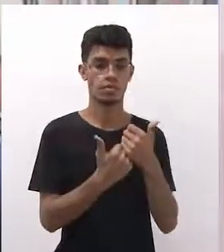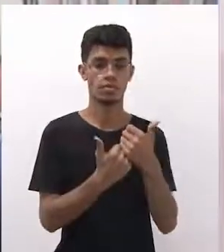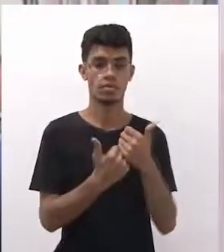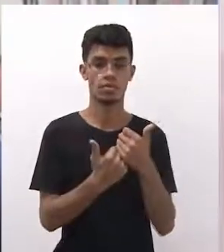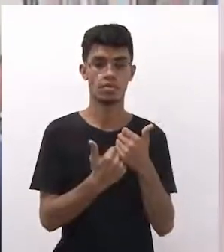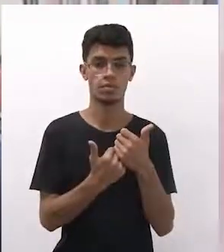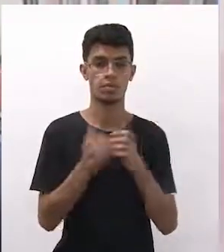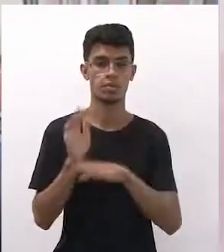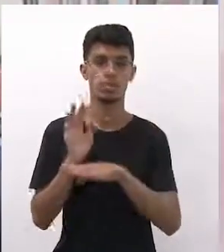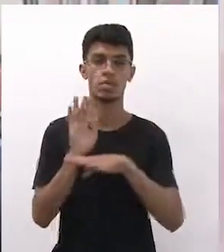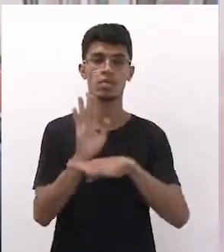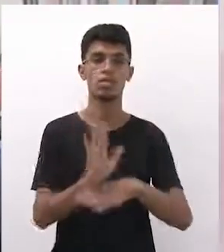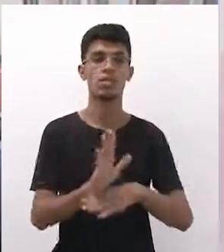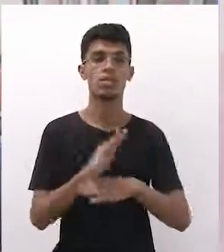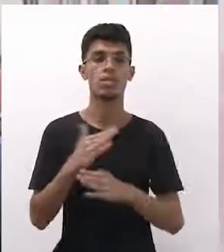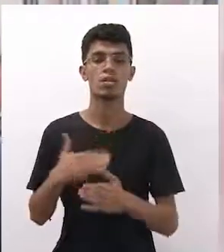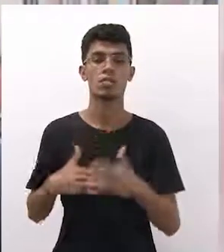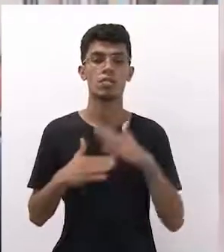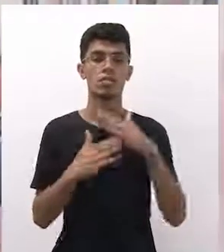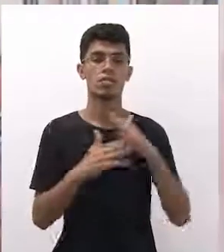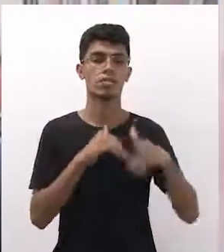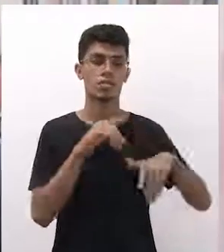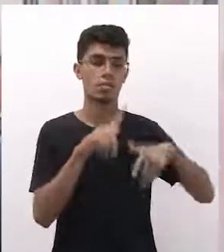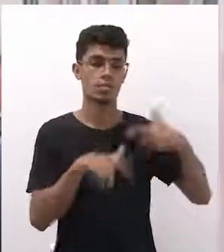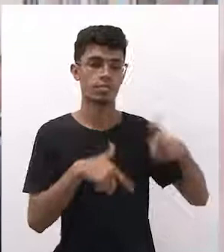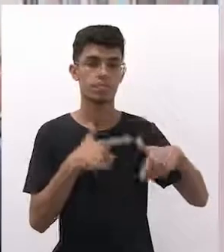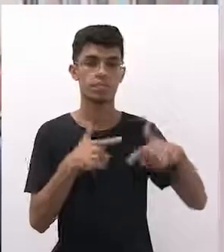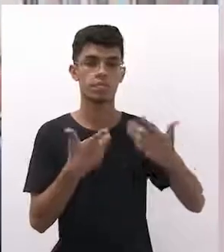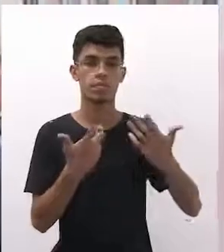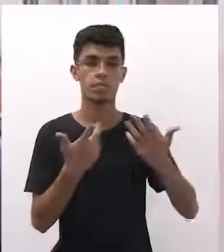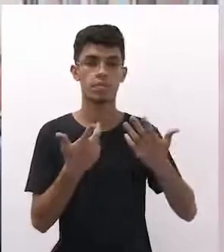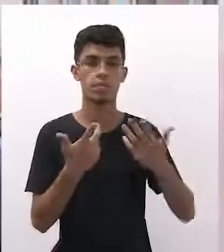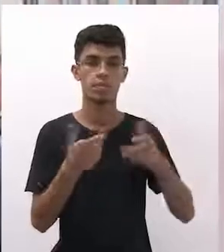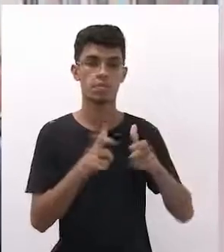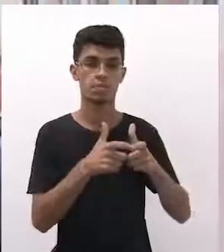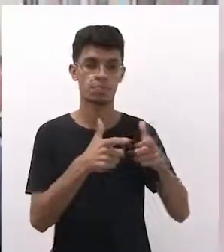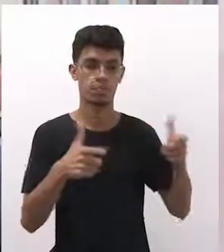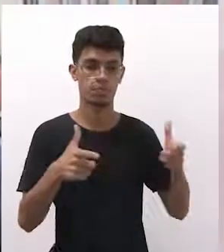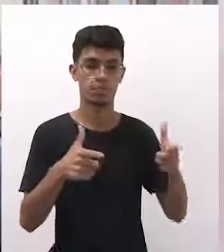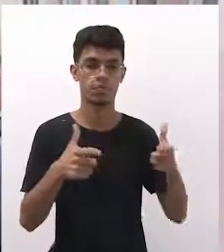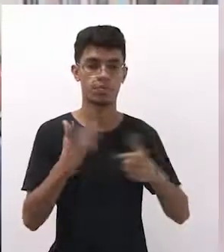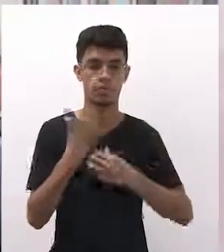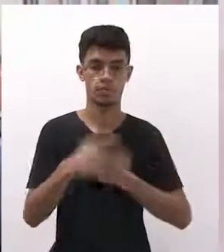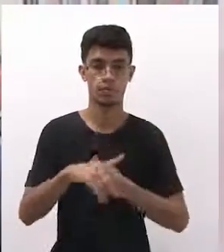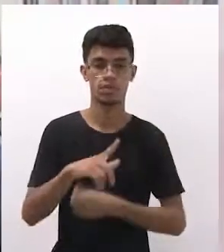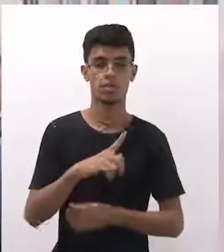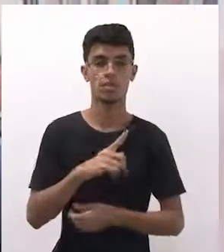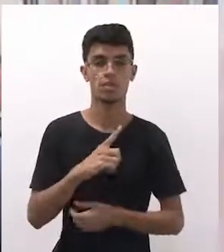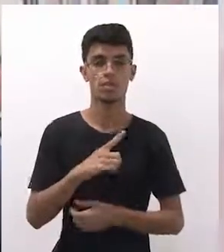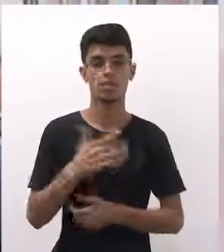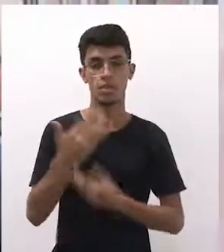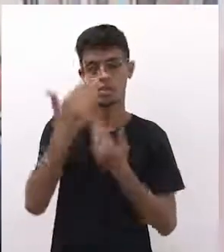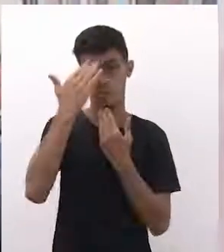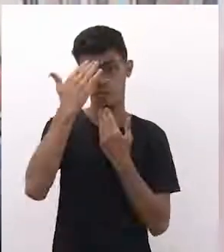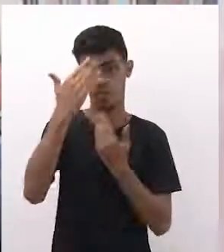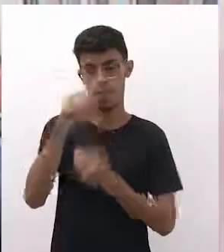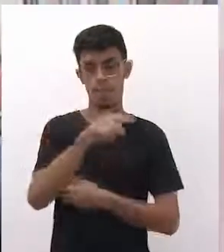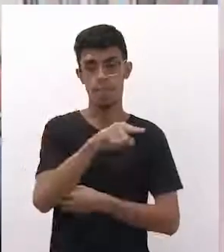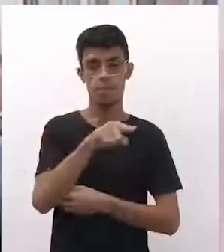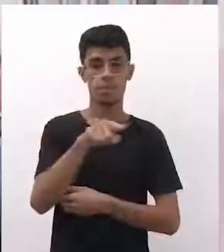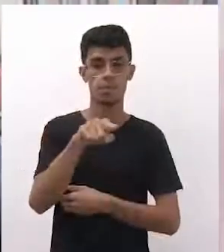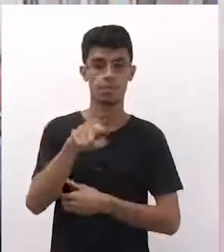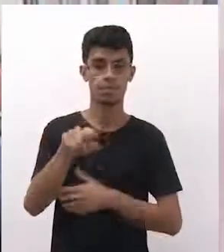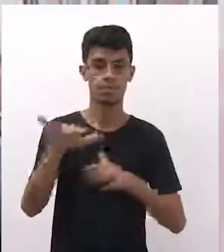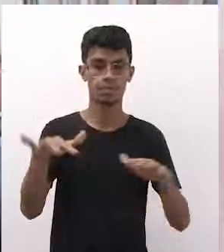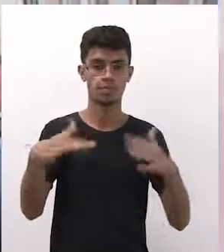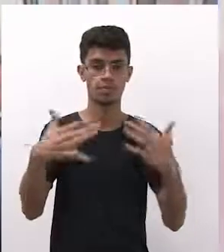E contribuir para impedir que essa questão fique ainda maior do que ela já se encontra, tá bom? Então, agradeço muito a companhia de vocês